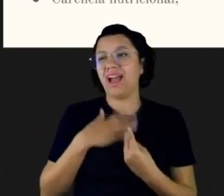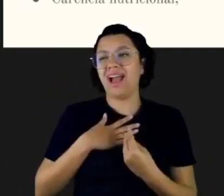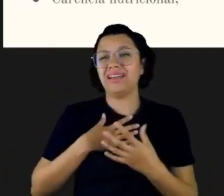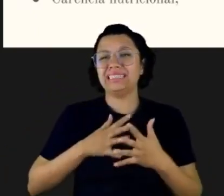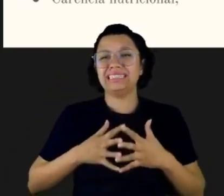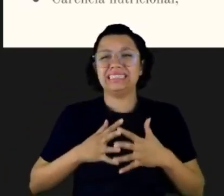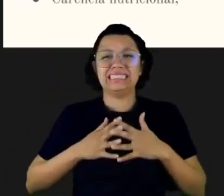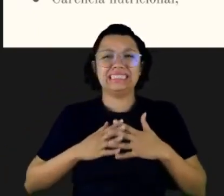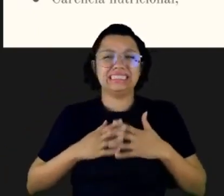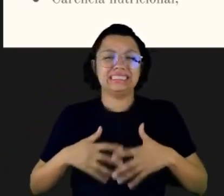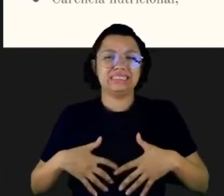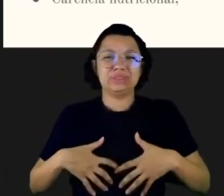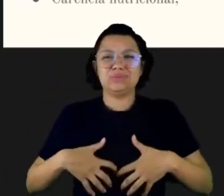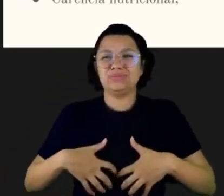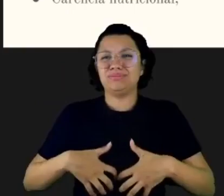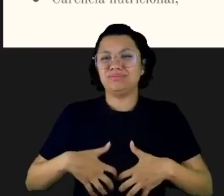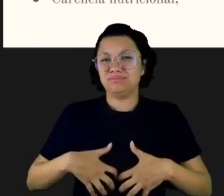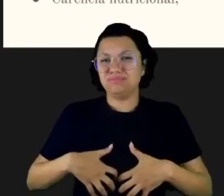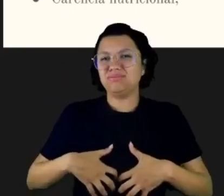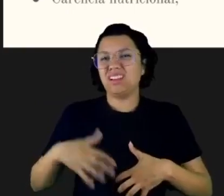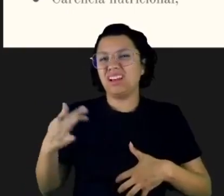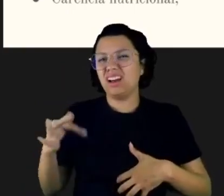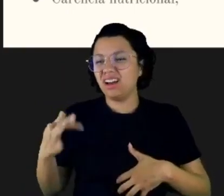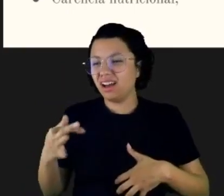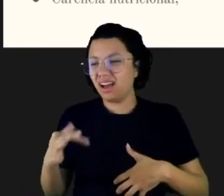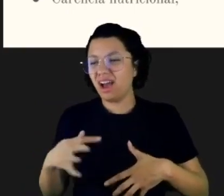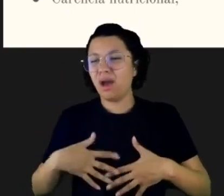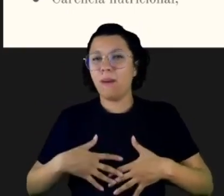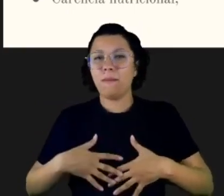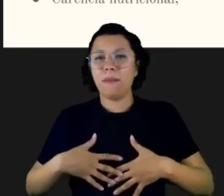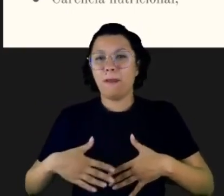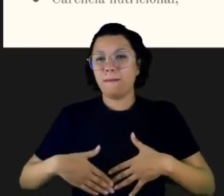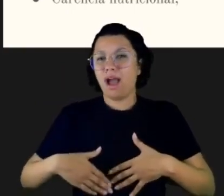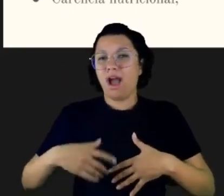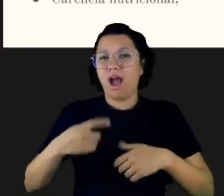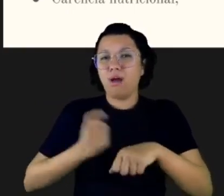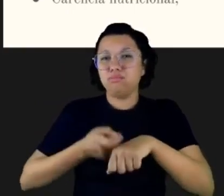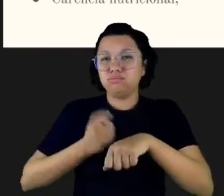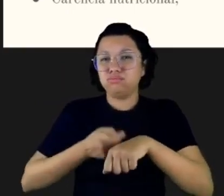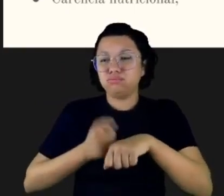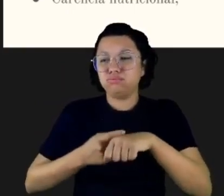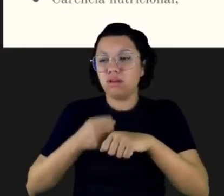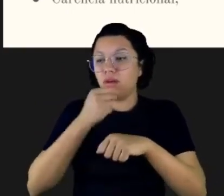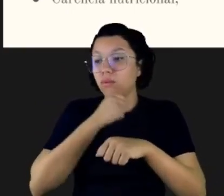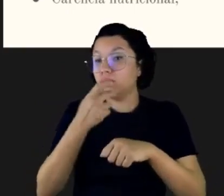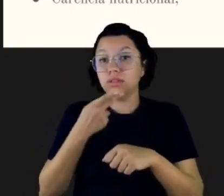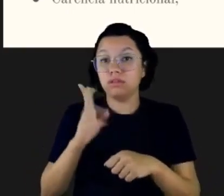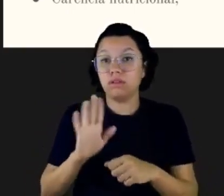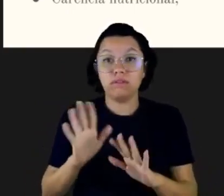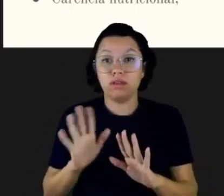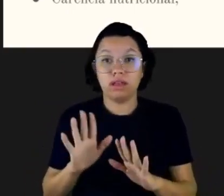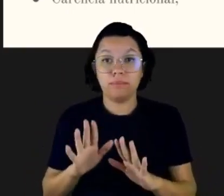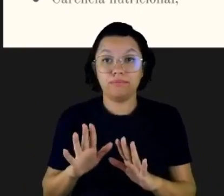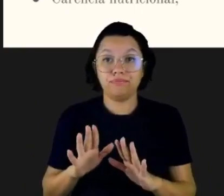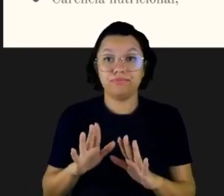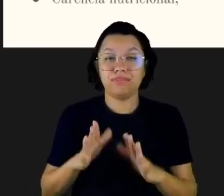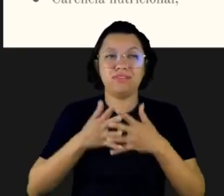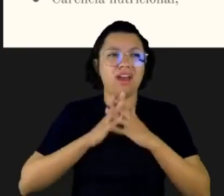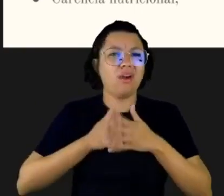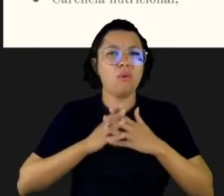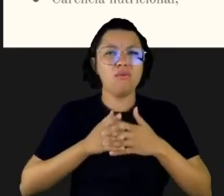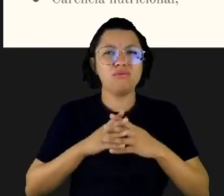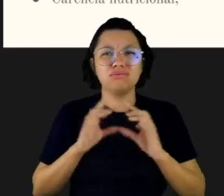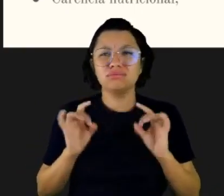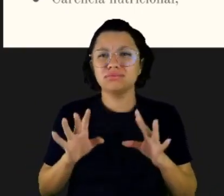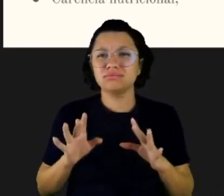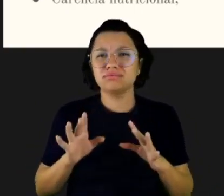abdominal, estou sentindo uma cólica, minha barriga está dura. O idoso não vai te dizer isso. Ele vai ficar confuso. Ele pode